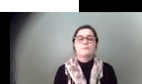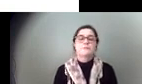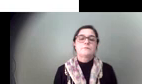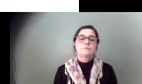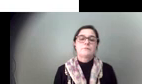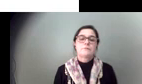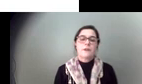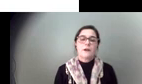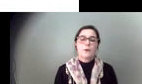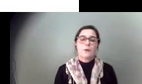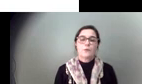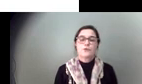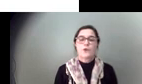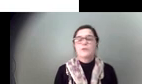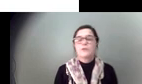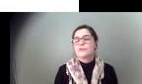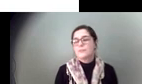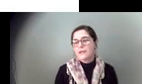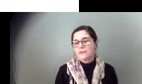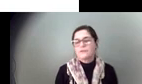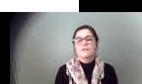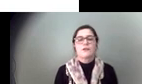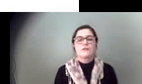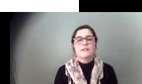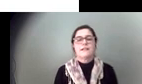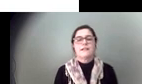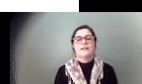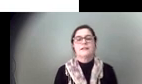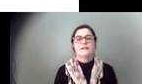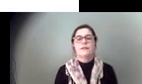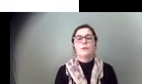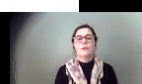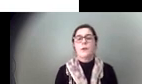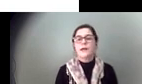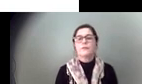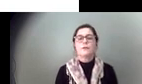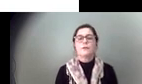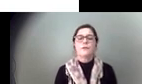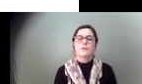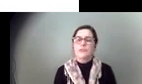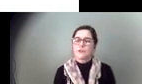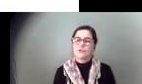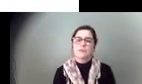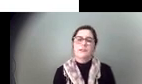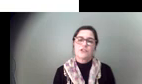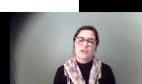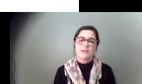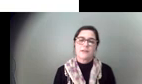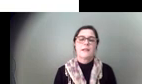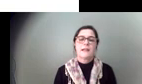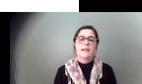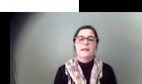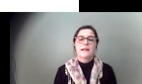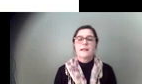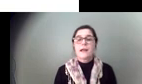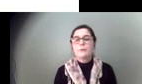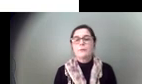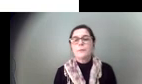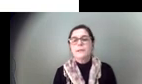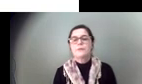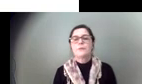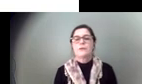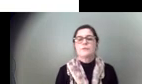temos alguns tópicos para nos auxiliar, né? O ato ou efeito de planejar,